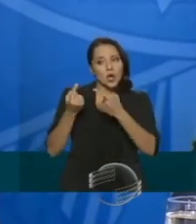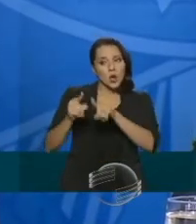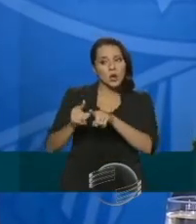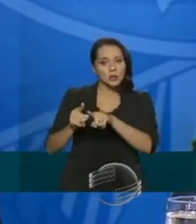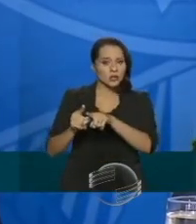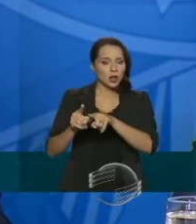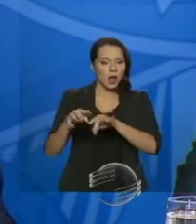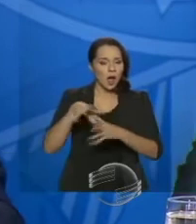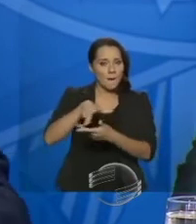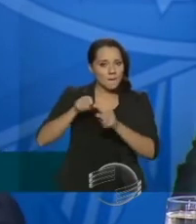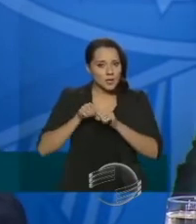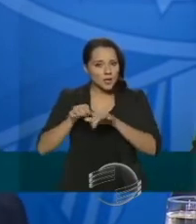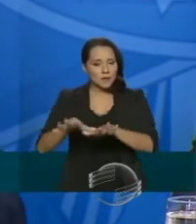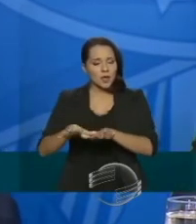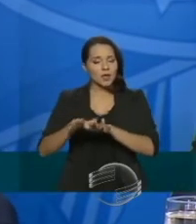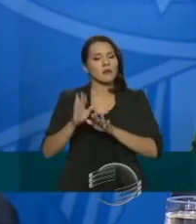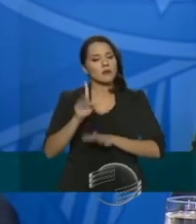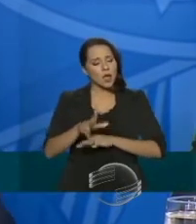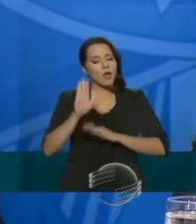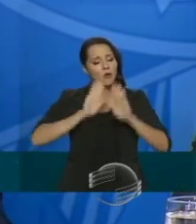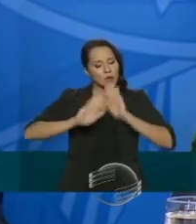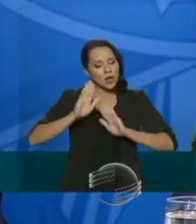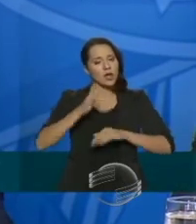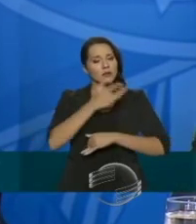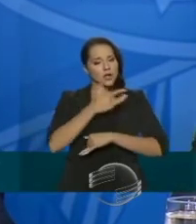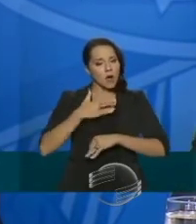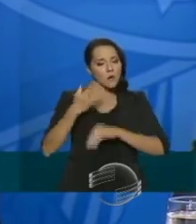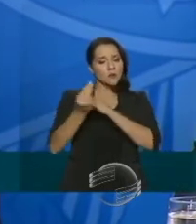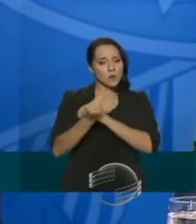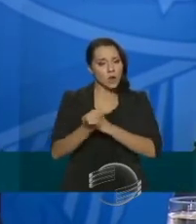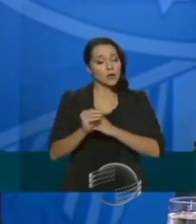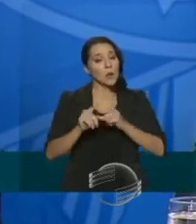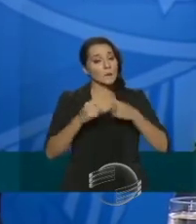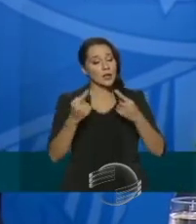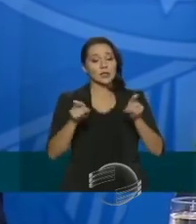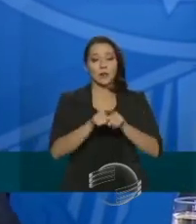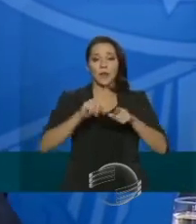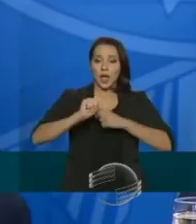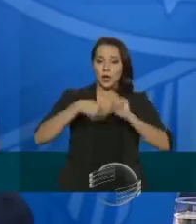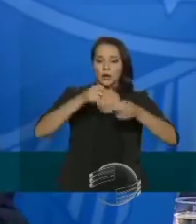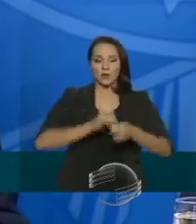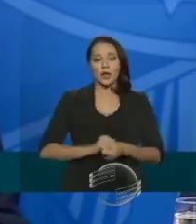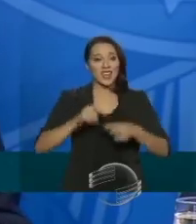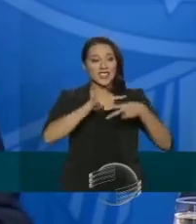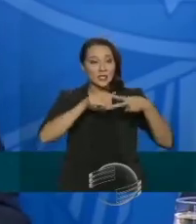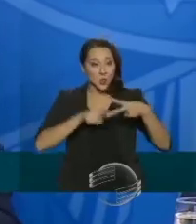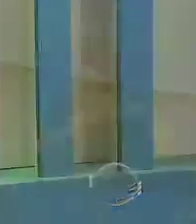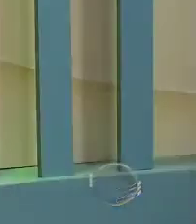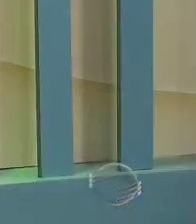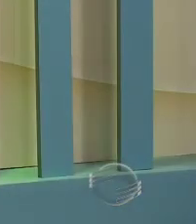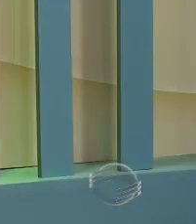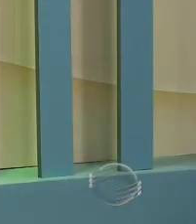você fez, cumpriu as duas doses da vacina para preservar a vida da população. Mas o presidente tem adotado essa